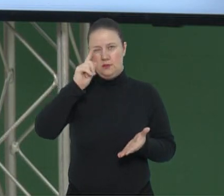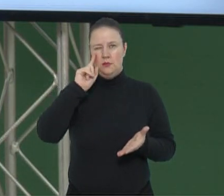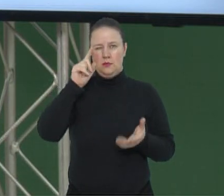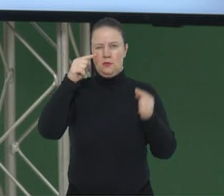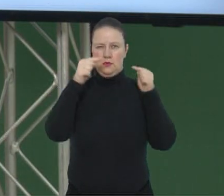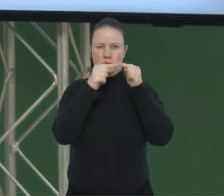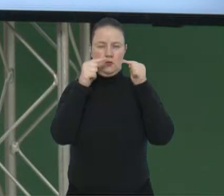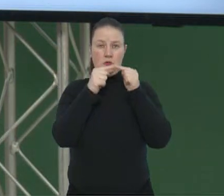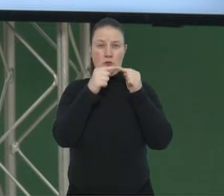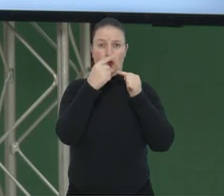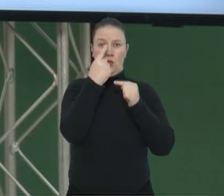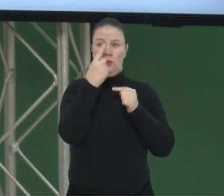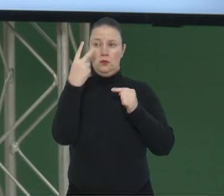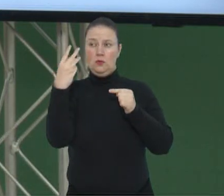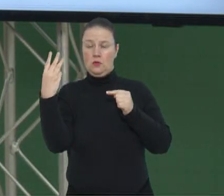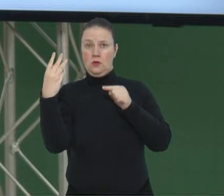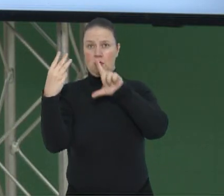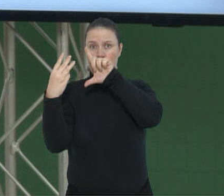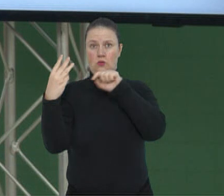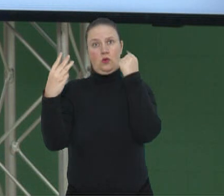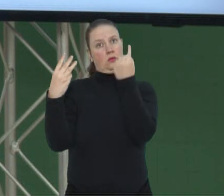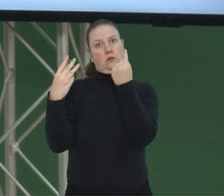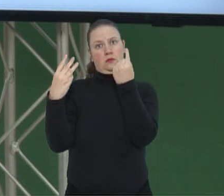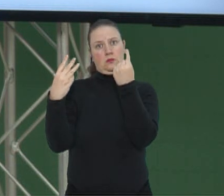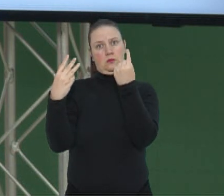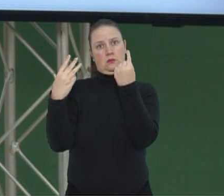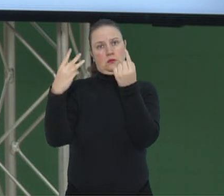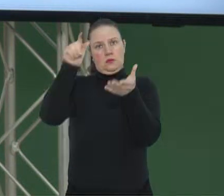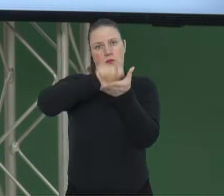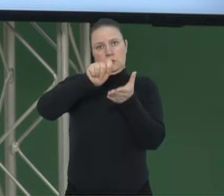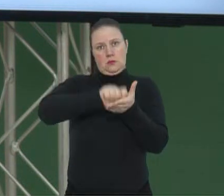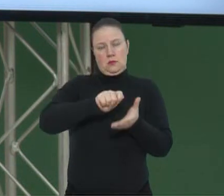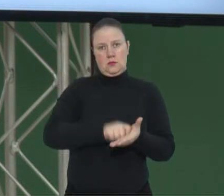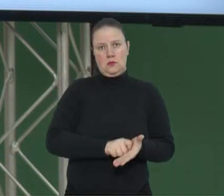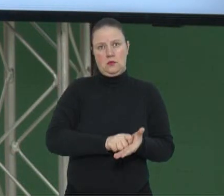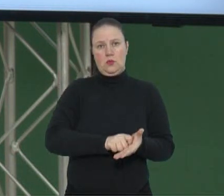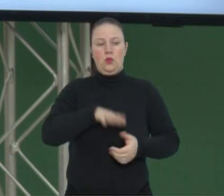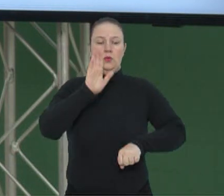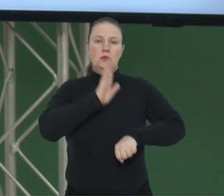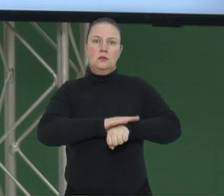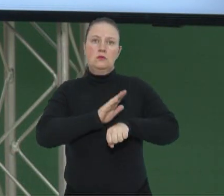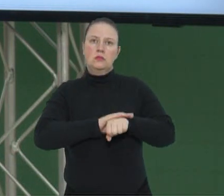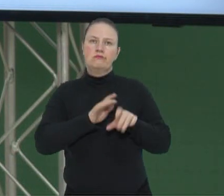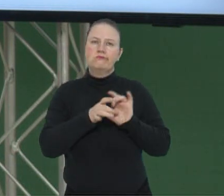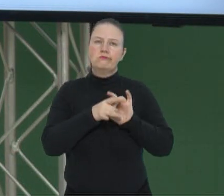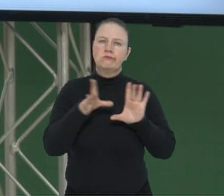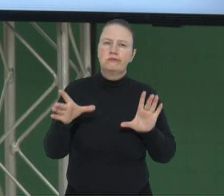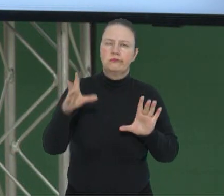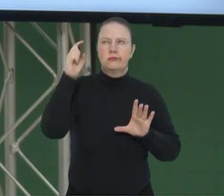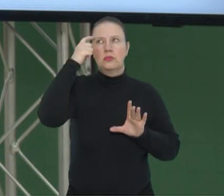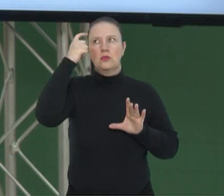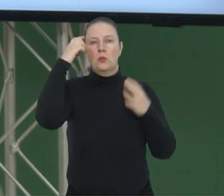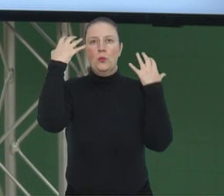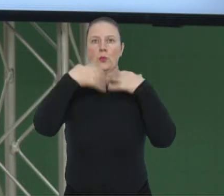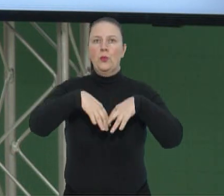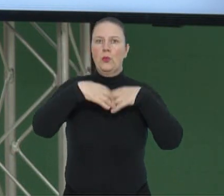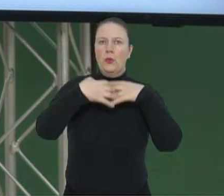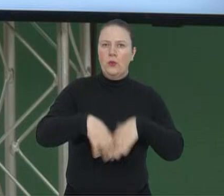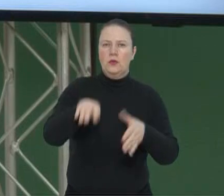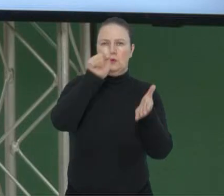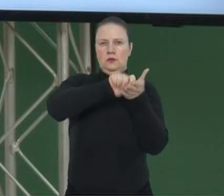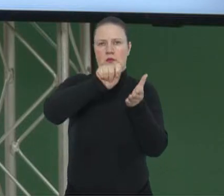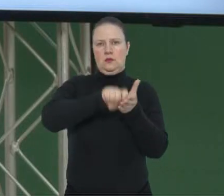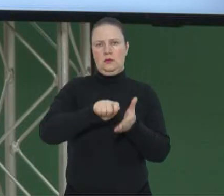Vou dar um tempo maior para você pensar, para você escrever aí, fazer a sua produção